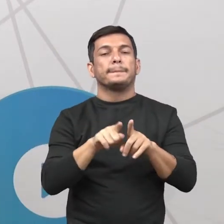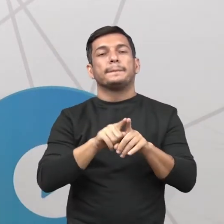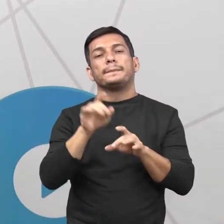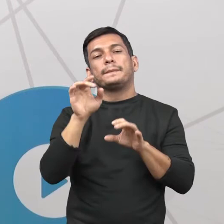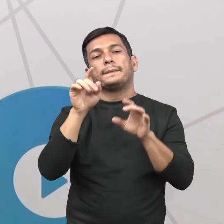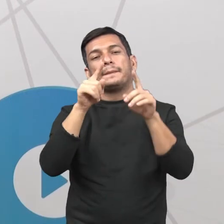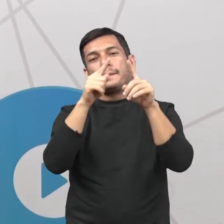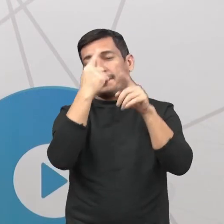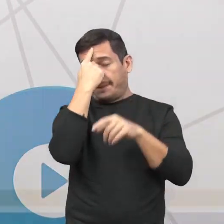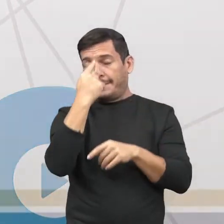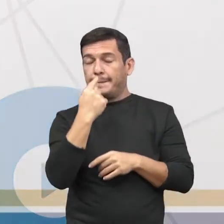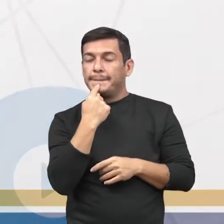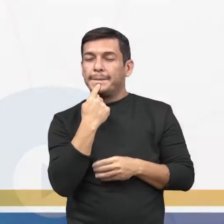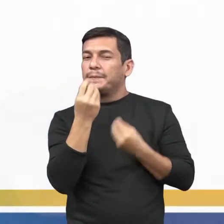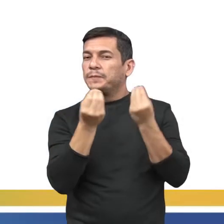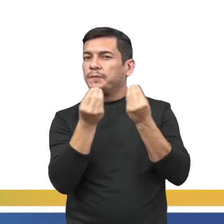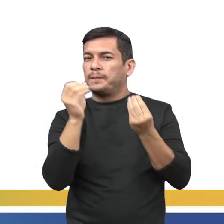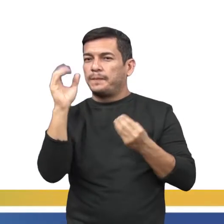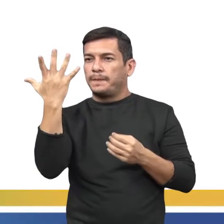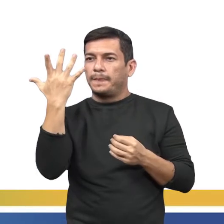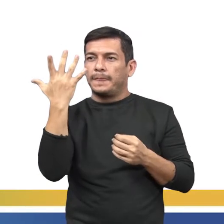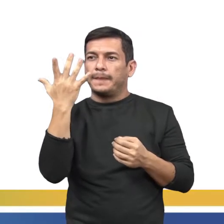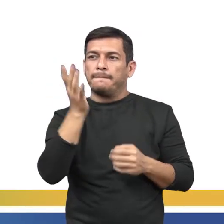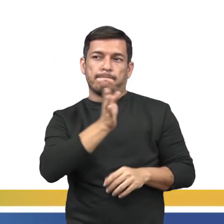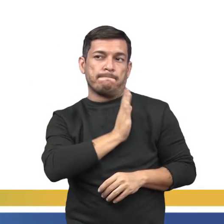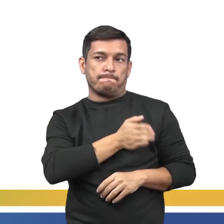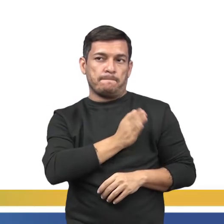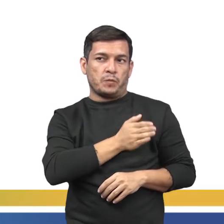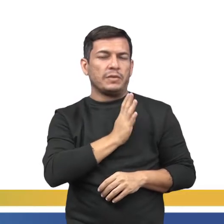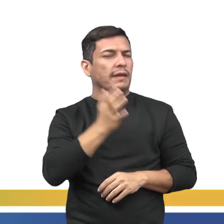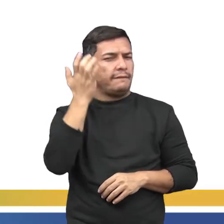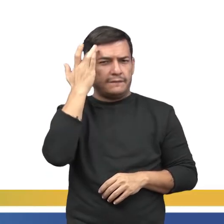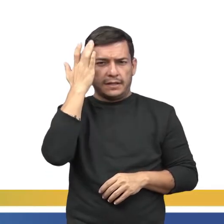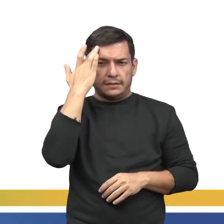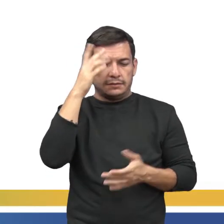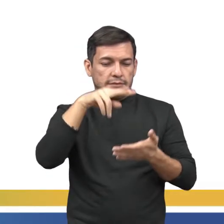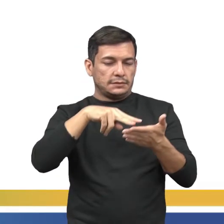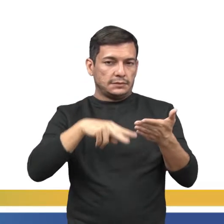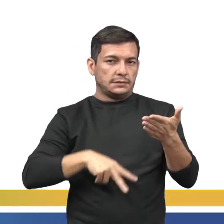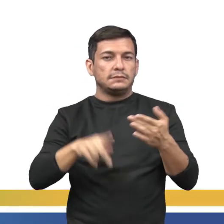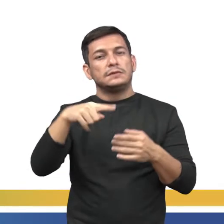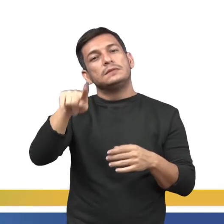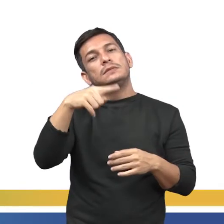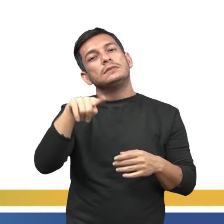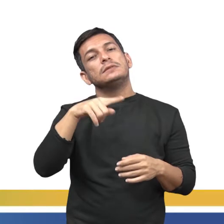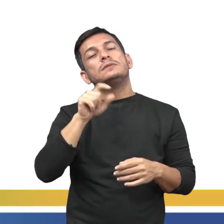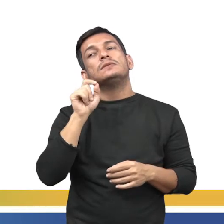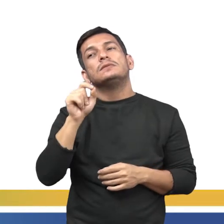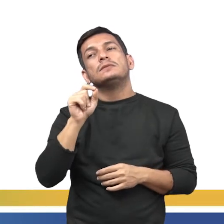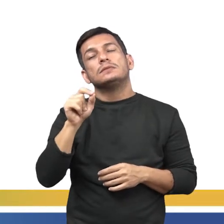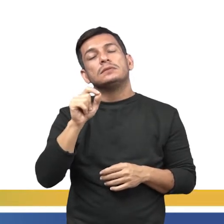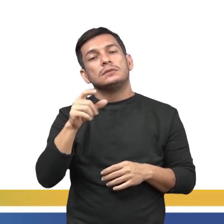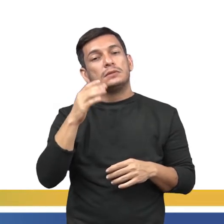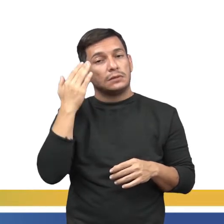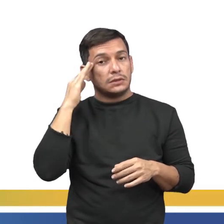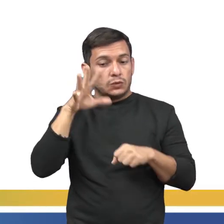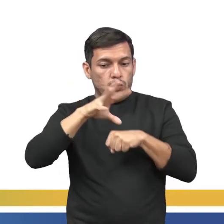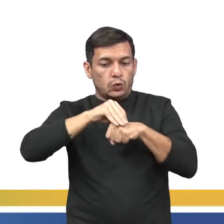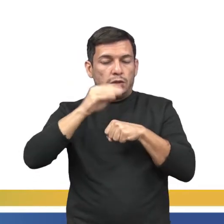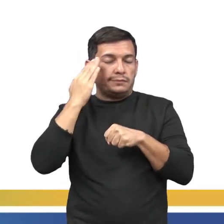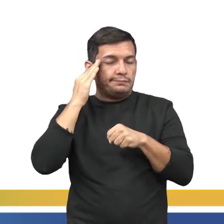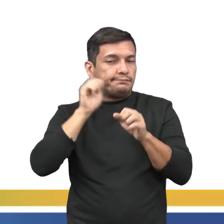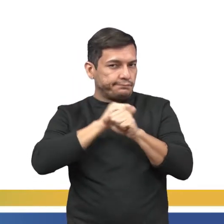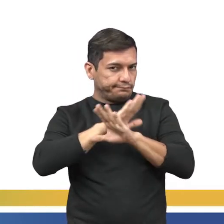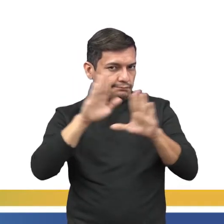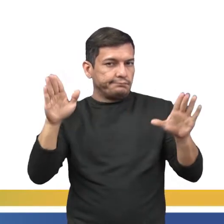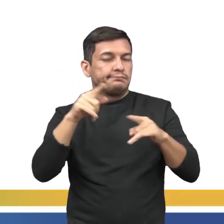Bom, aqui tem um esquema do sistema cardiovascular que é bem fácil de ler para que